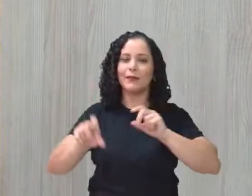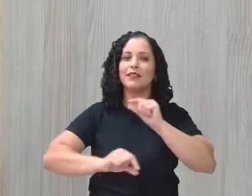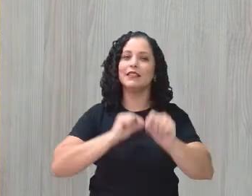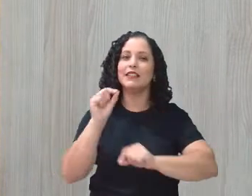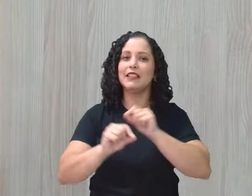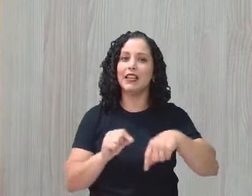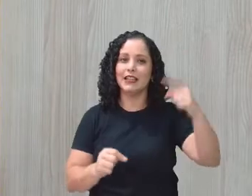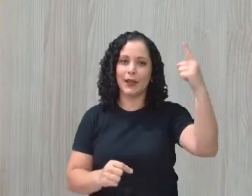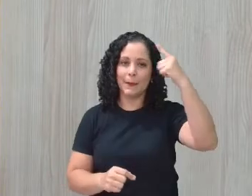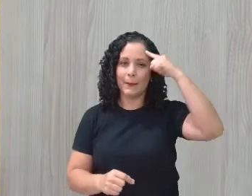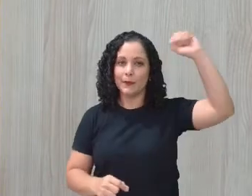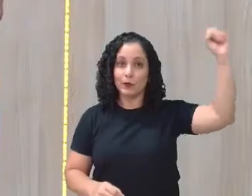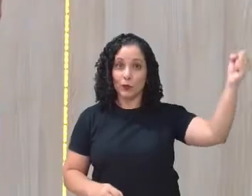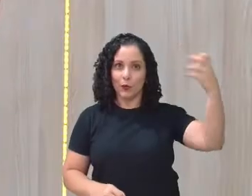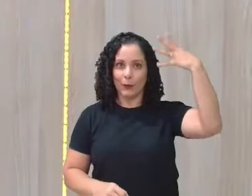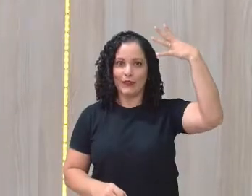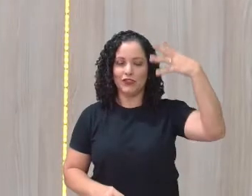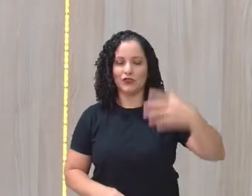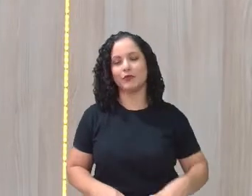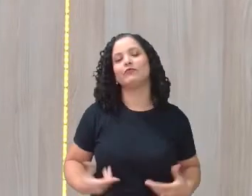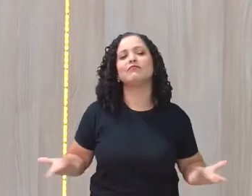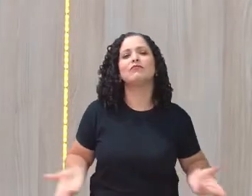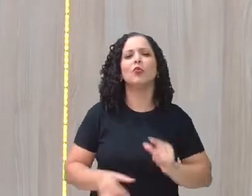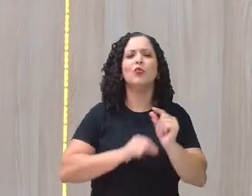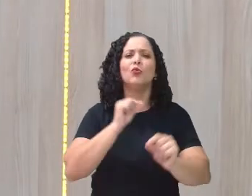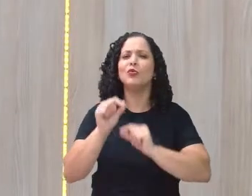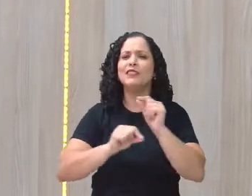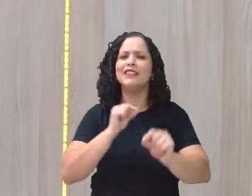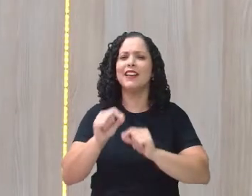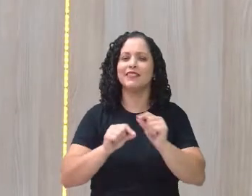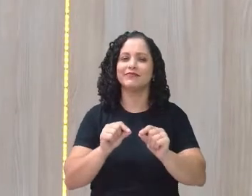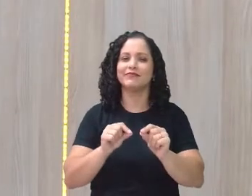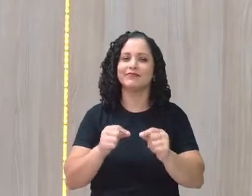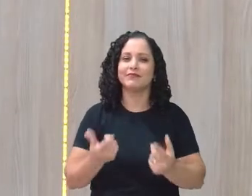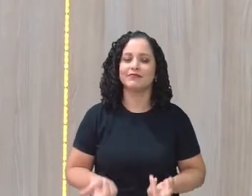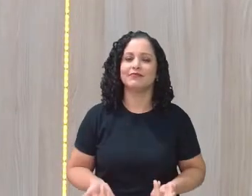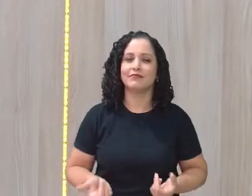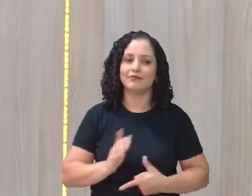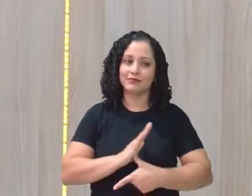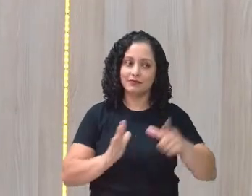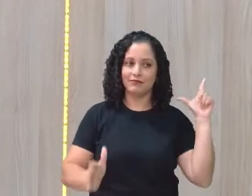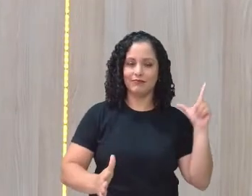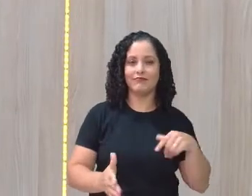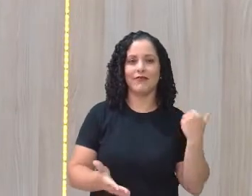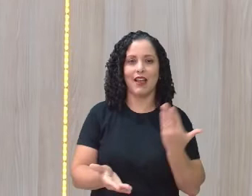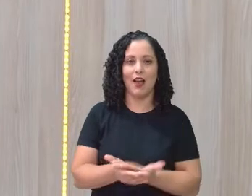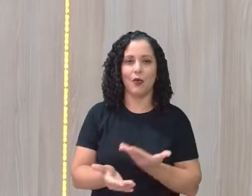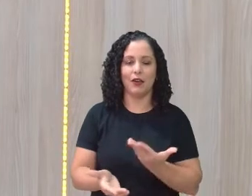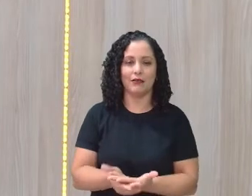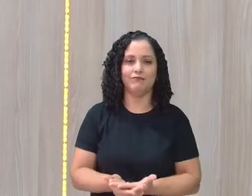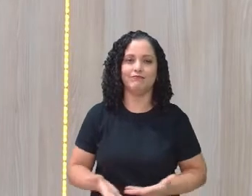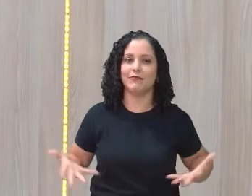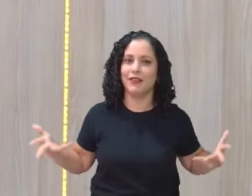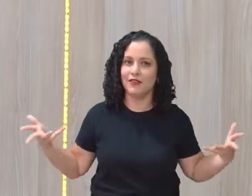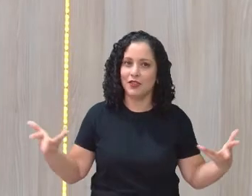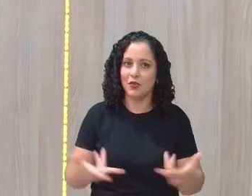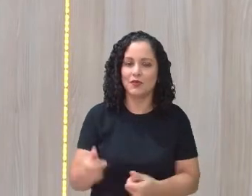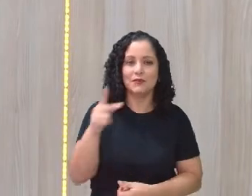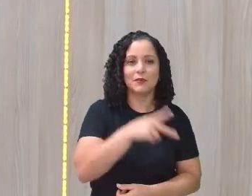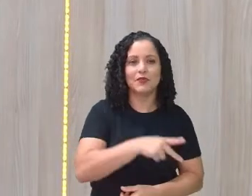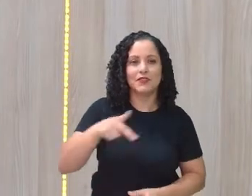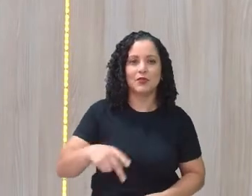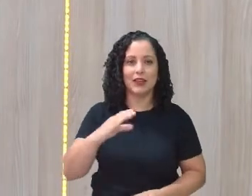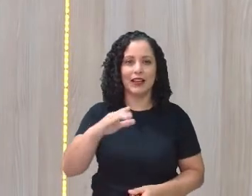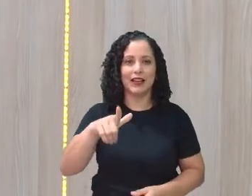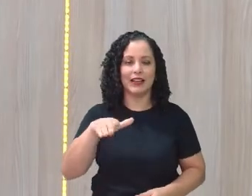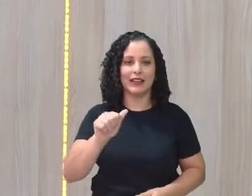não é isso? Exatamente, né? Vocês tiveram aí uma aula com a professora também muito querida, a professora Cláudia aí, falando aí